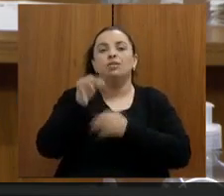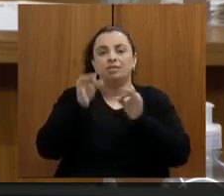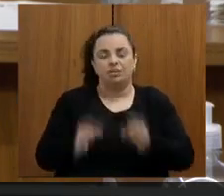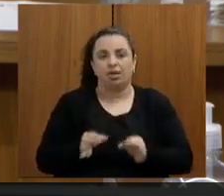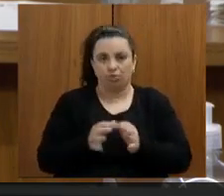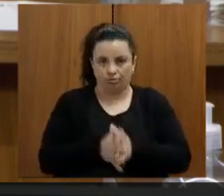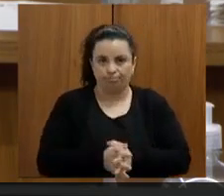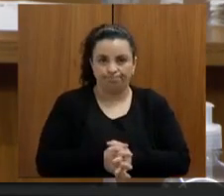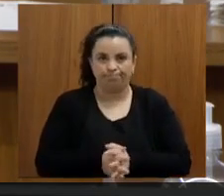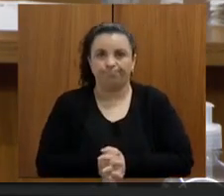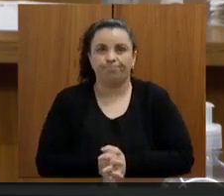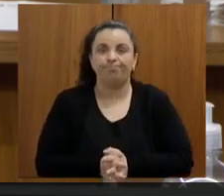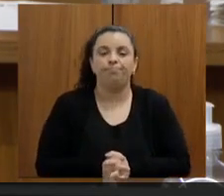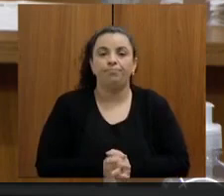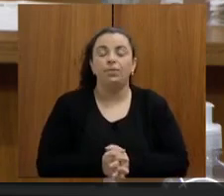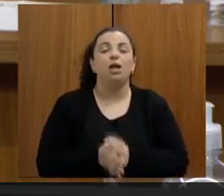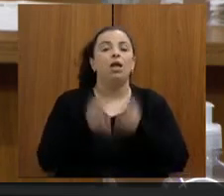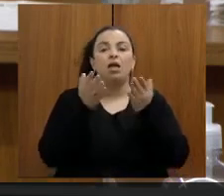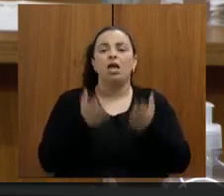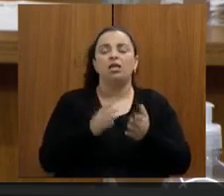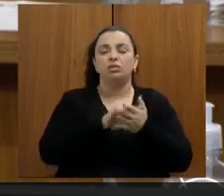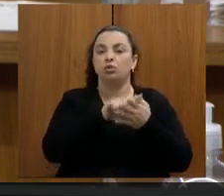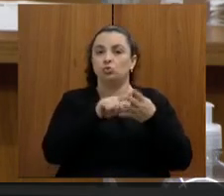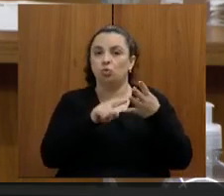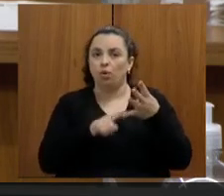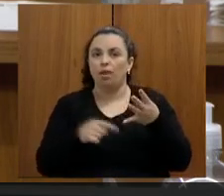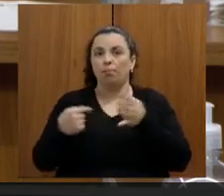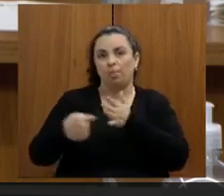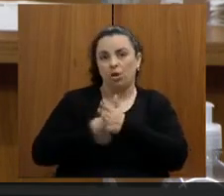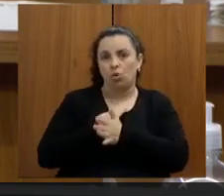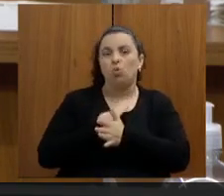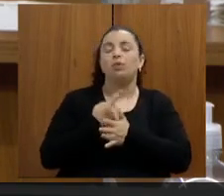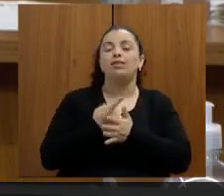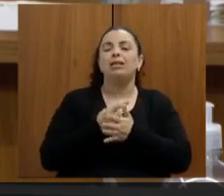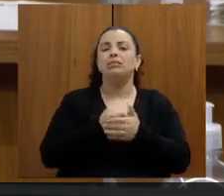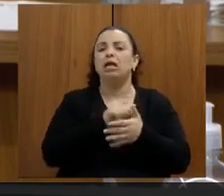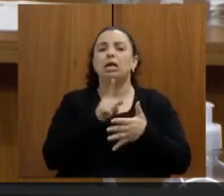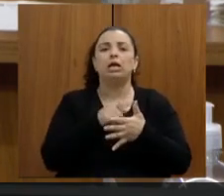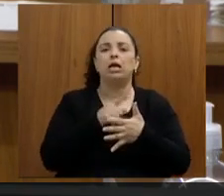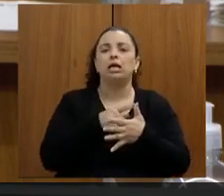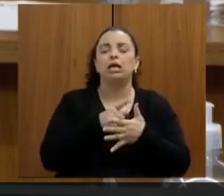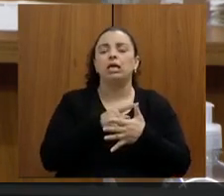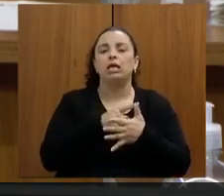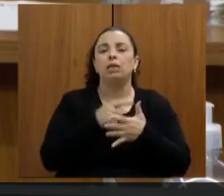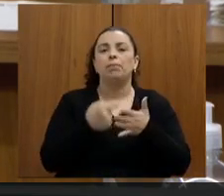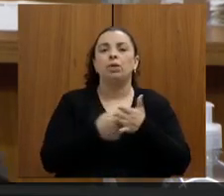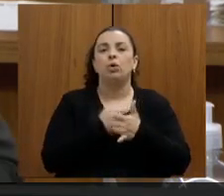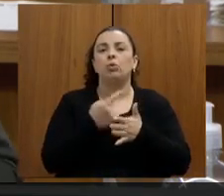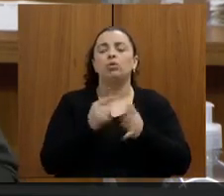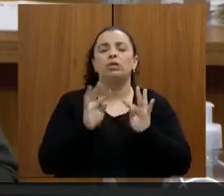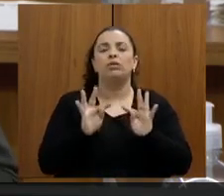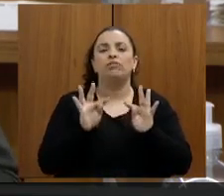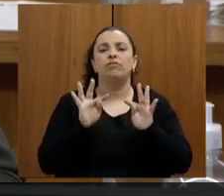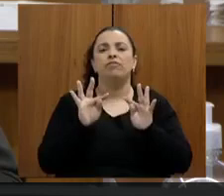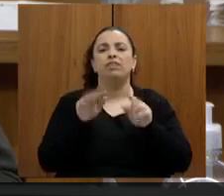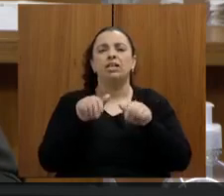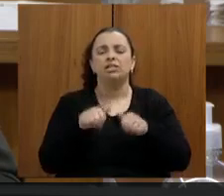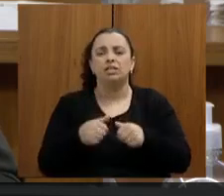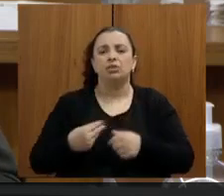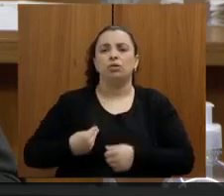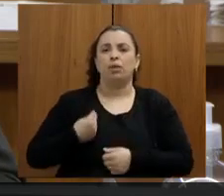a São essas quatro perguntas a quinta pergunta na finalização da